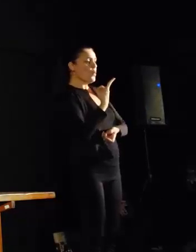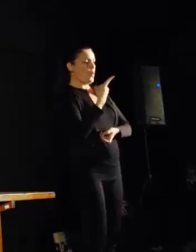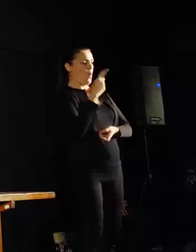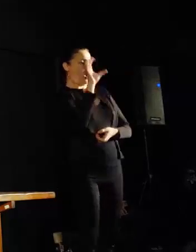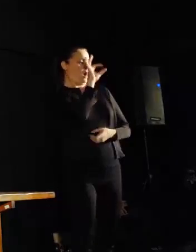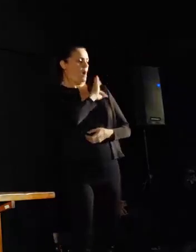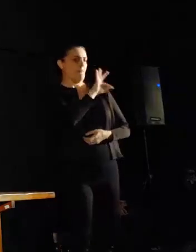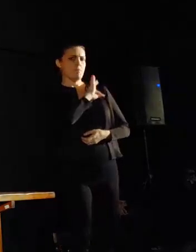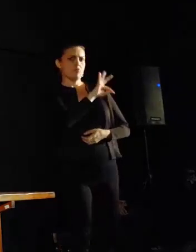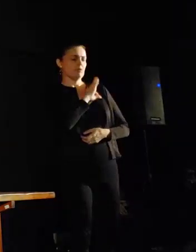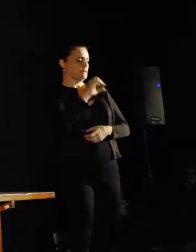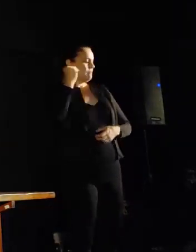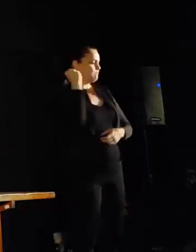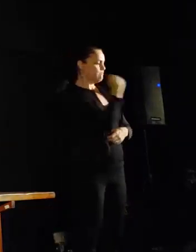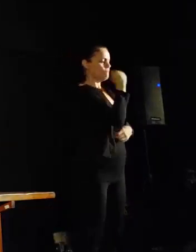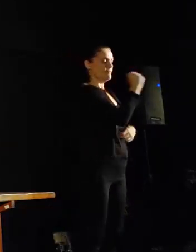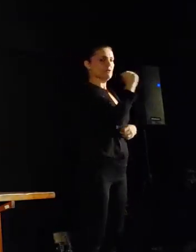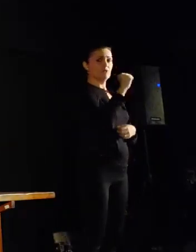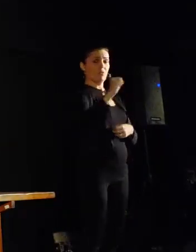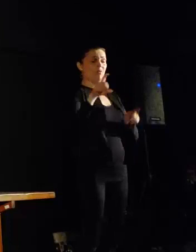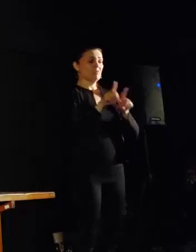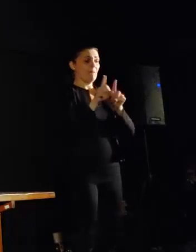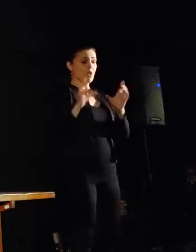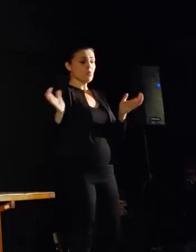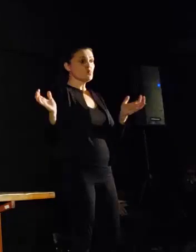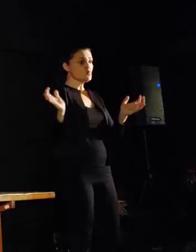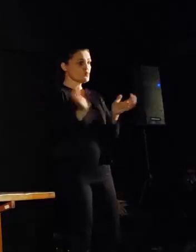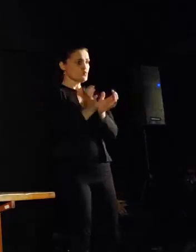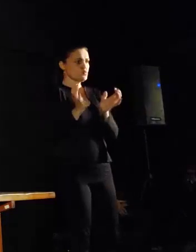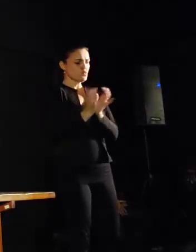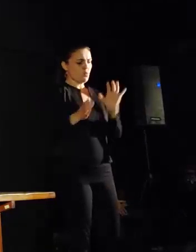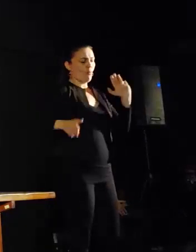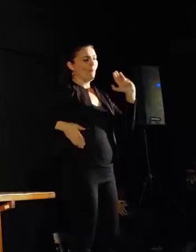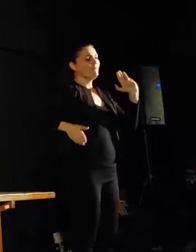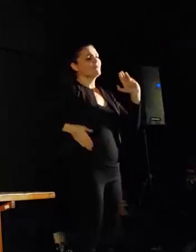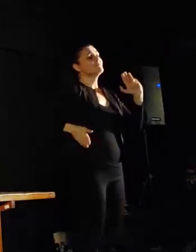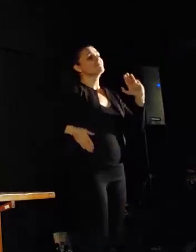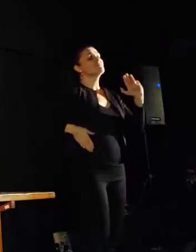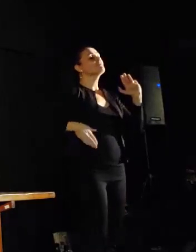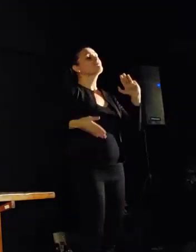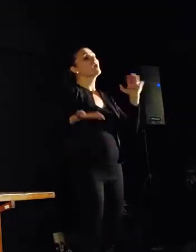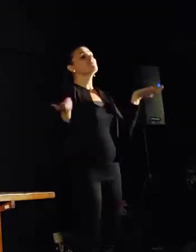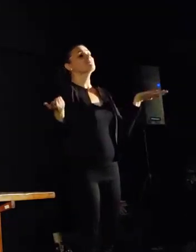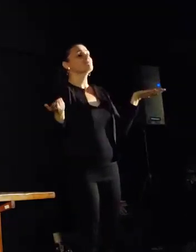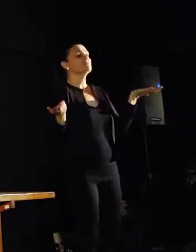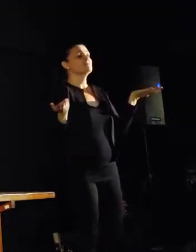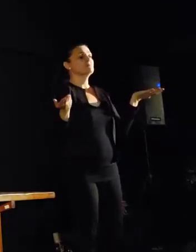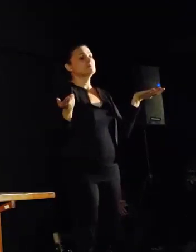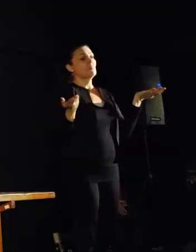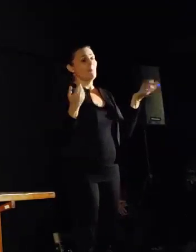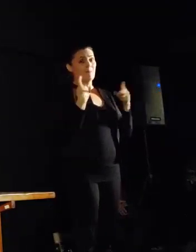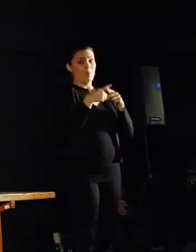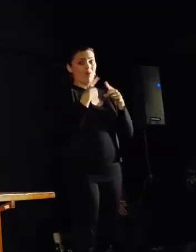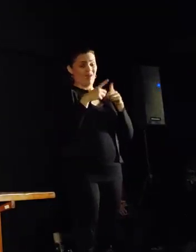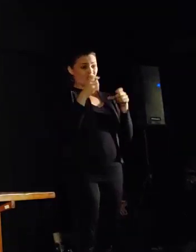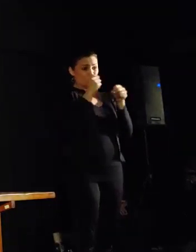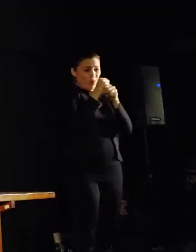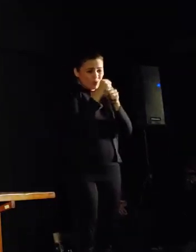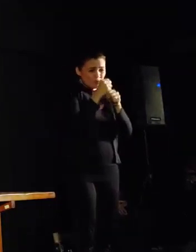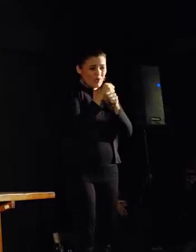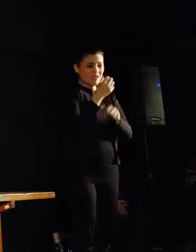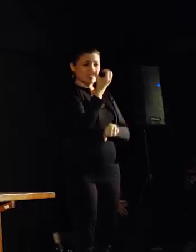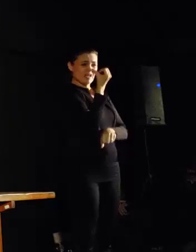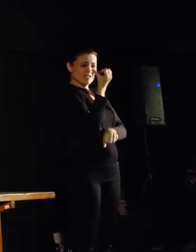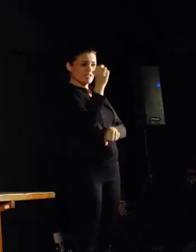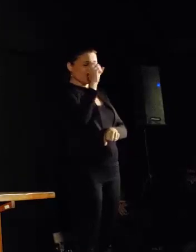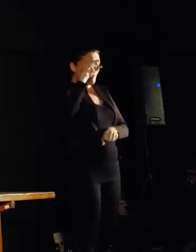mortos da polícia? E as milícias? O sujeito que fala que tem 60 mil pessoas mortas todos os anos é aquele que acha que